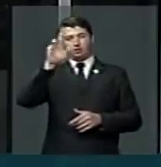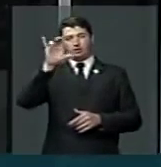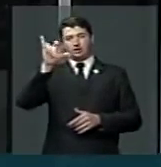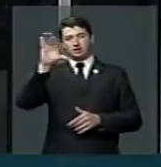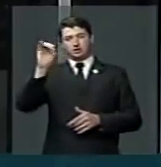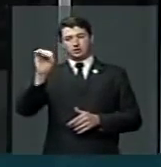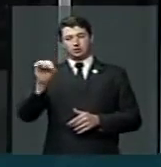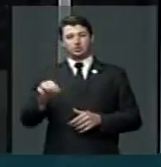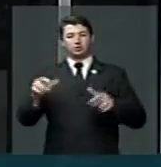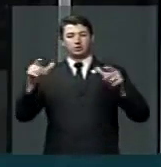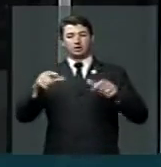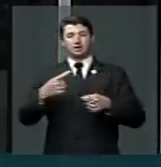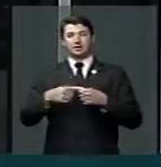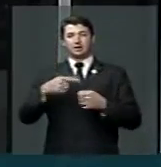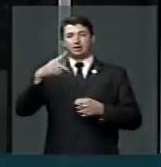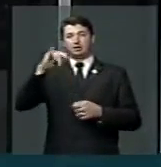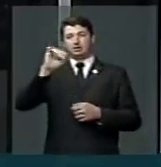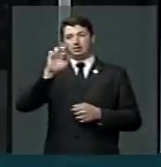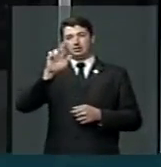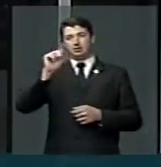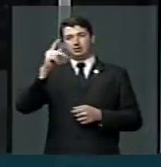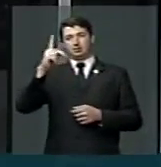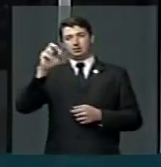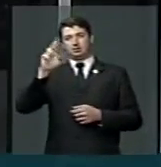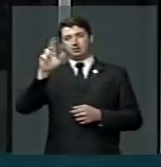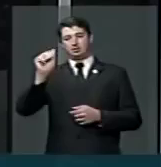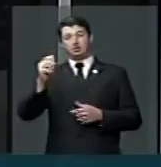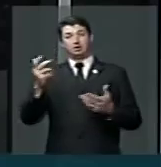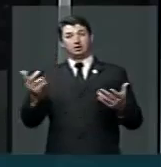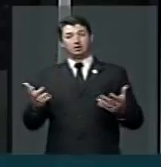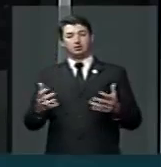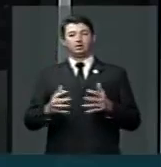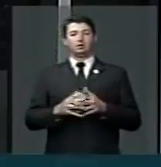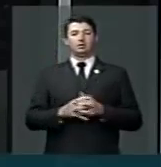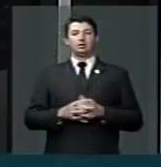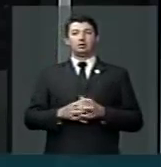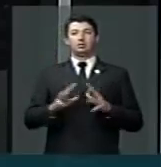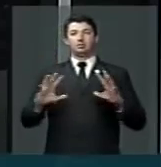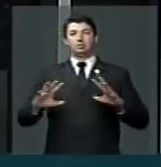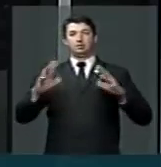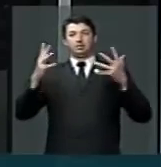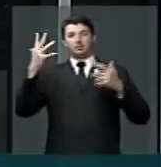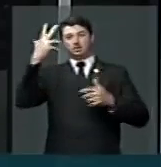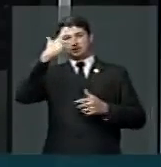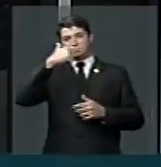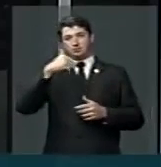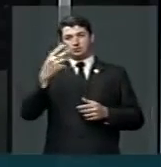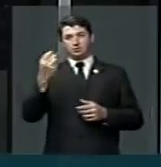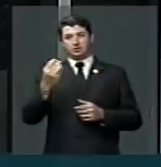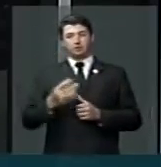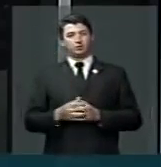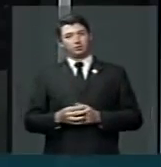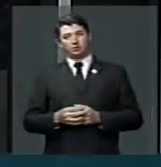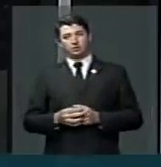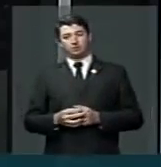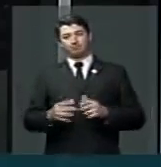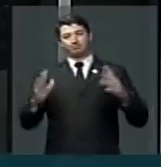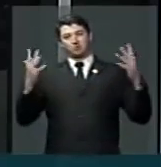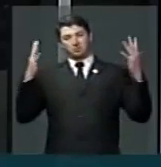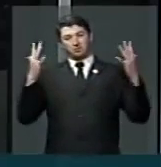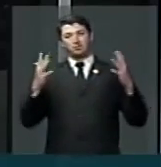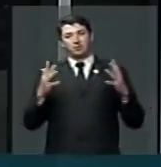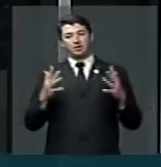região da cidade de Pirapora. Portanto, foi uma festa muito bonita, que foi